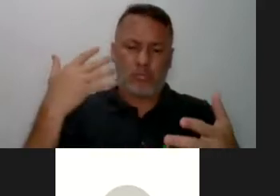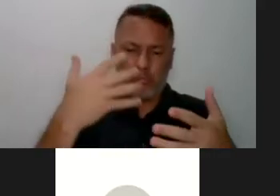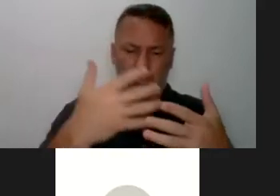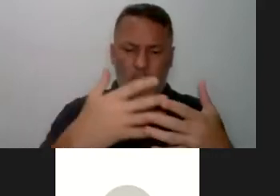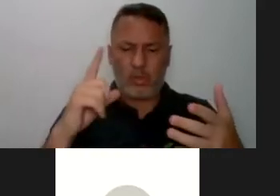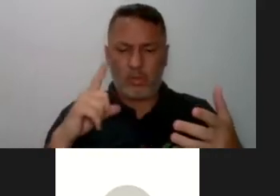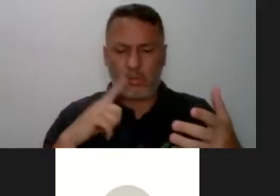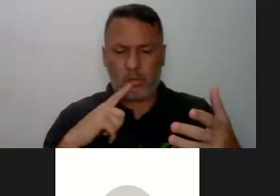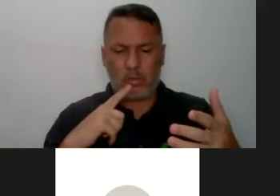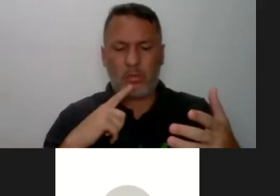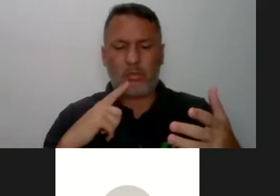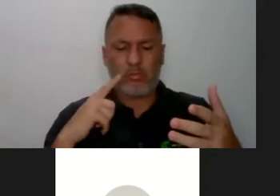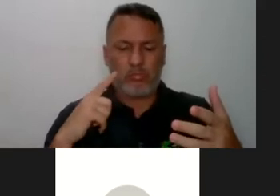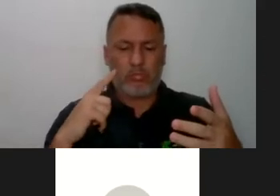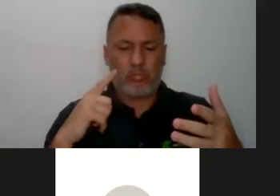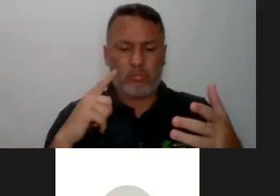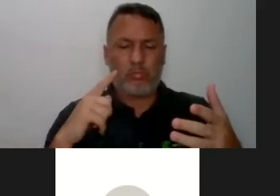conexões, também